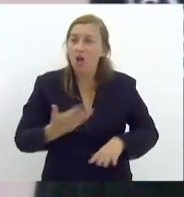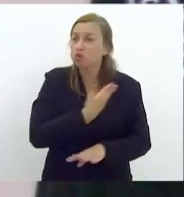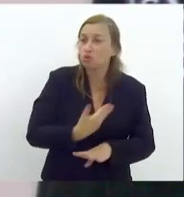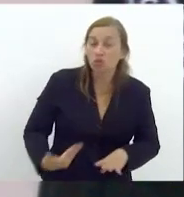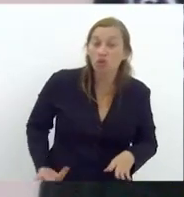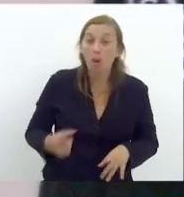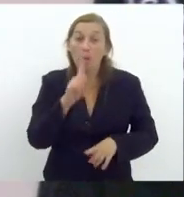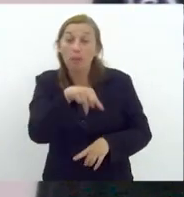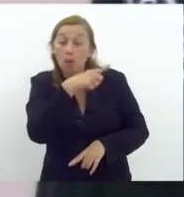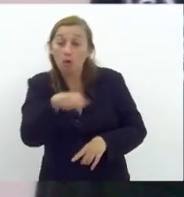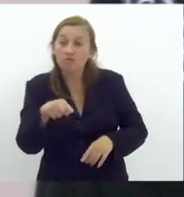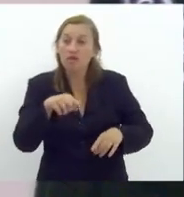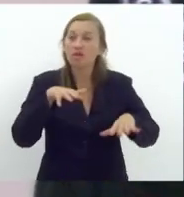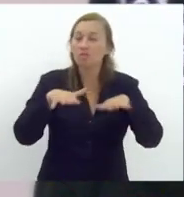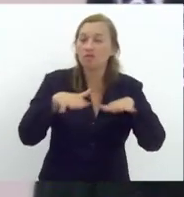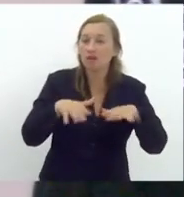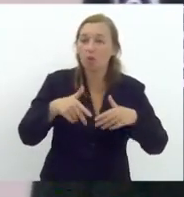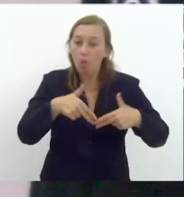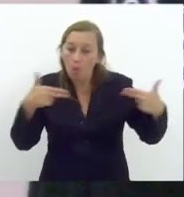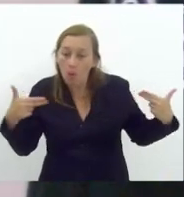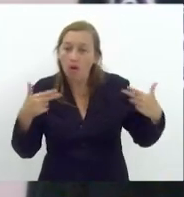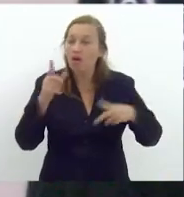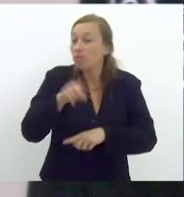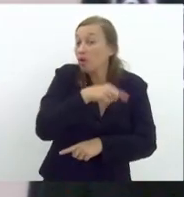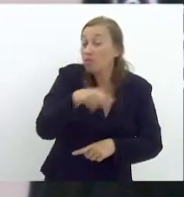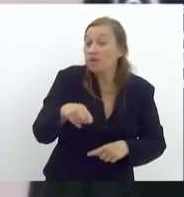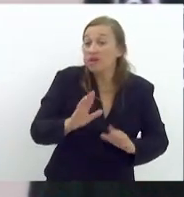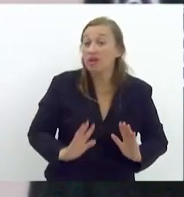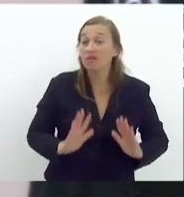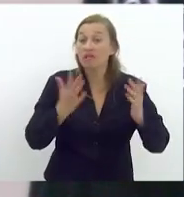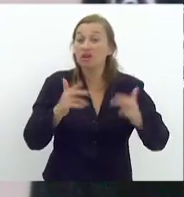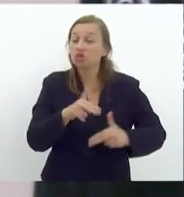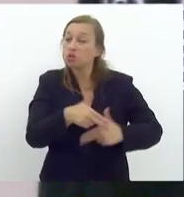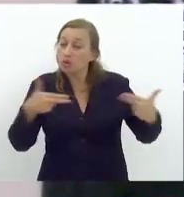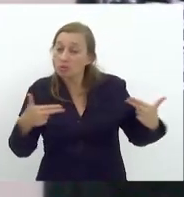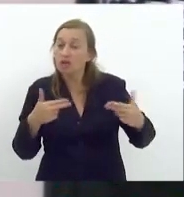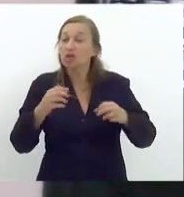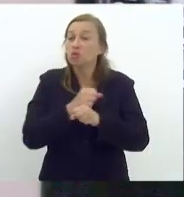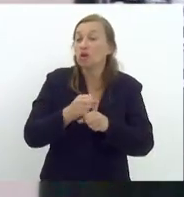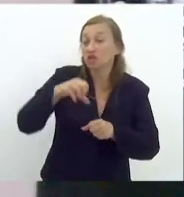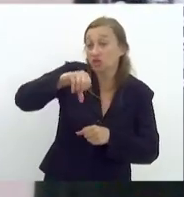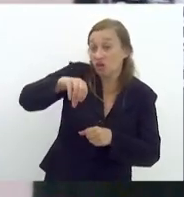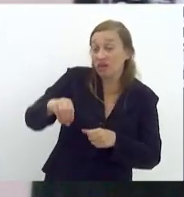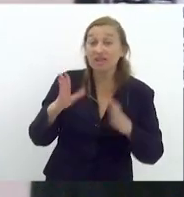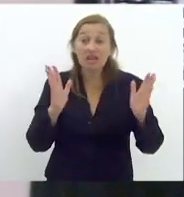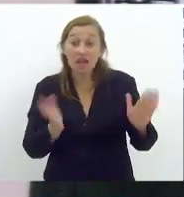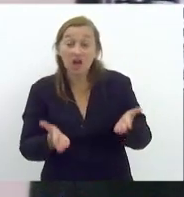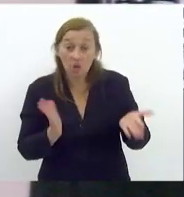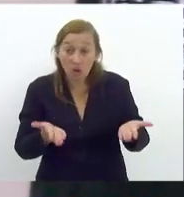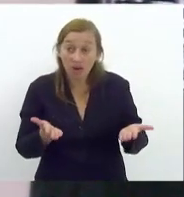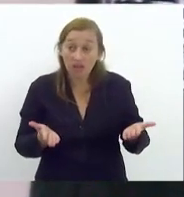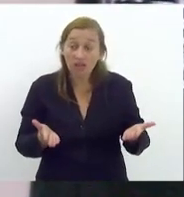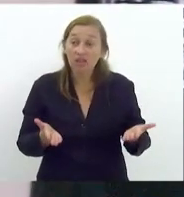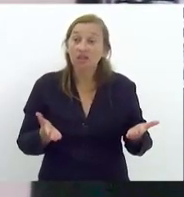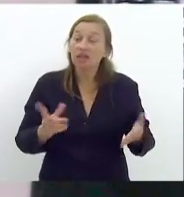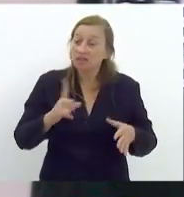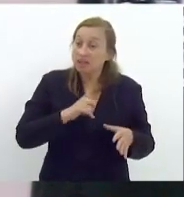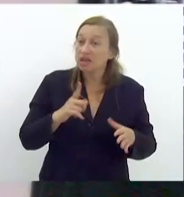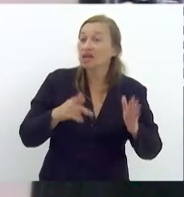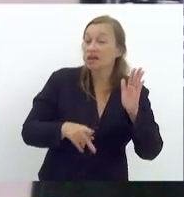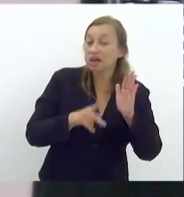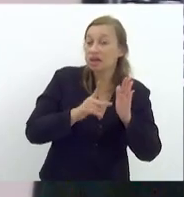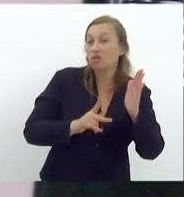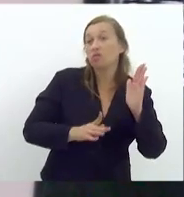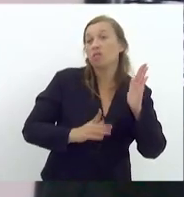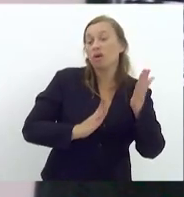proibia manifestação do hip hop proibia eventos do hip hop na década de 90 e agora a gente vai ter esse projeto